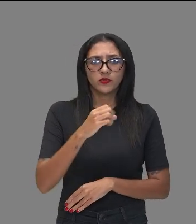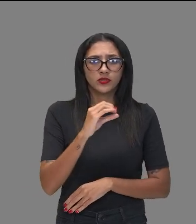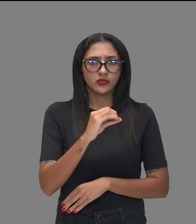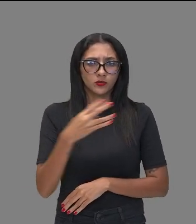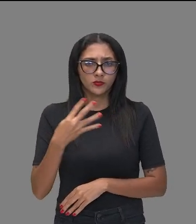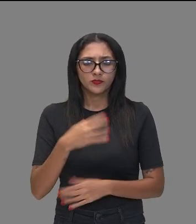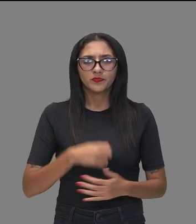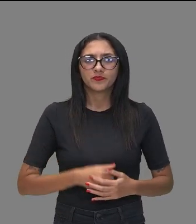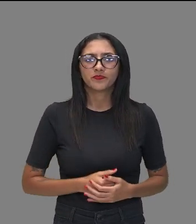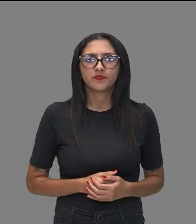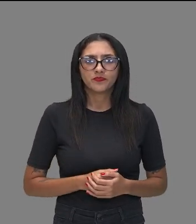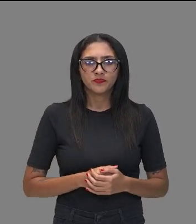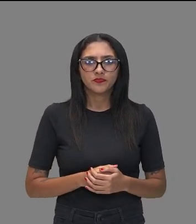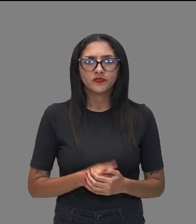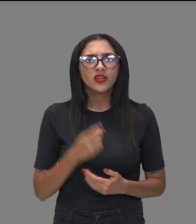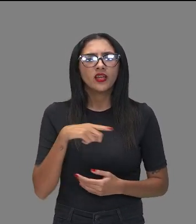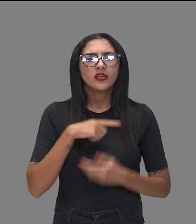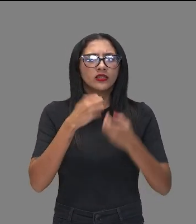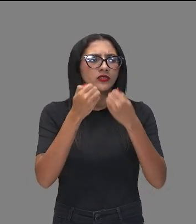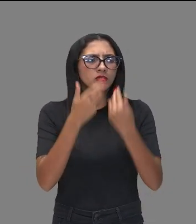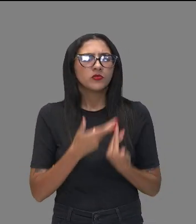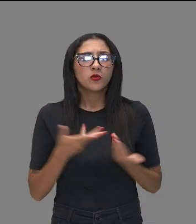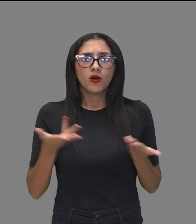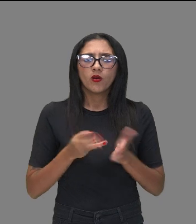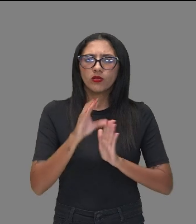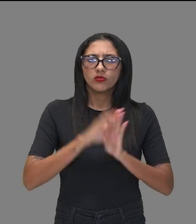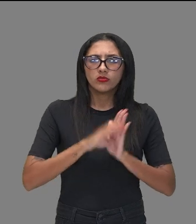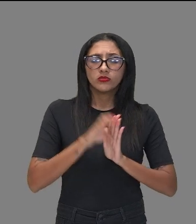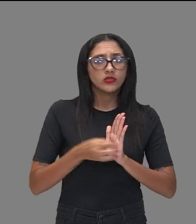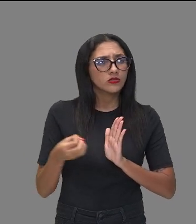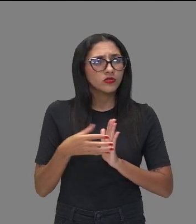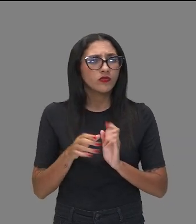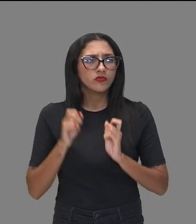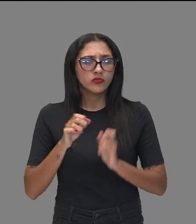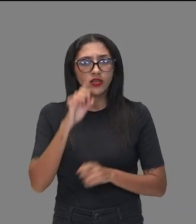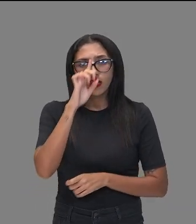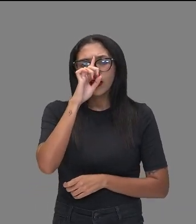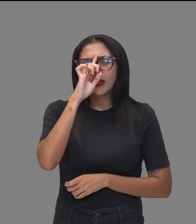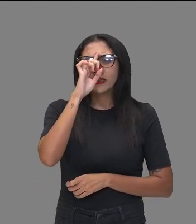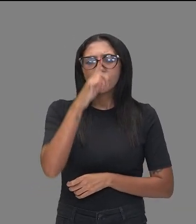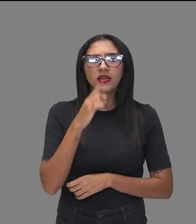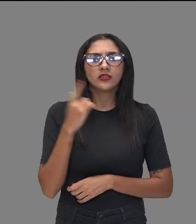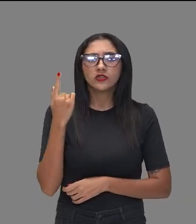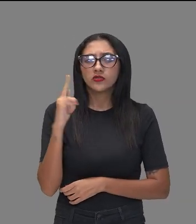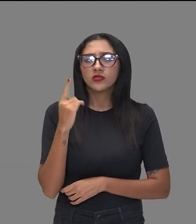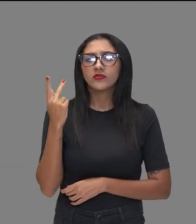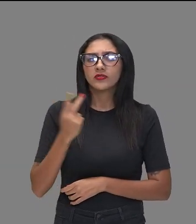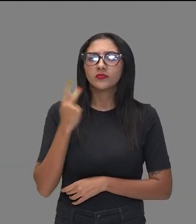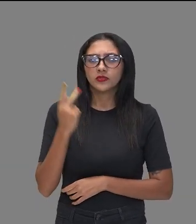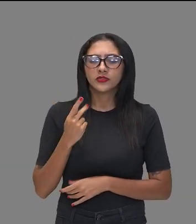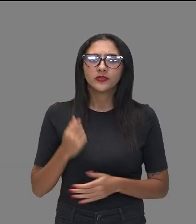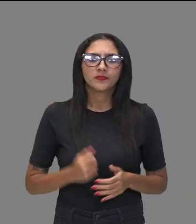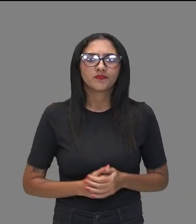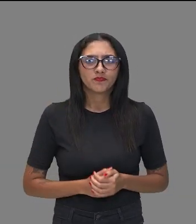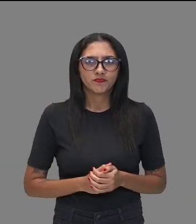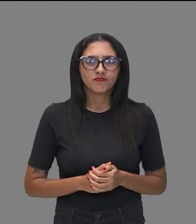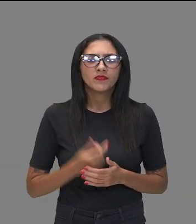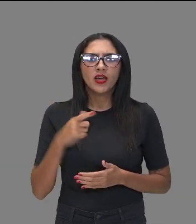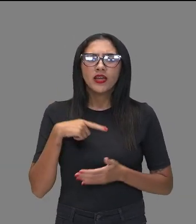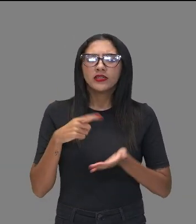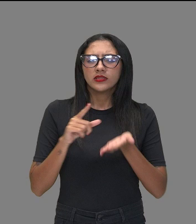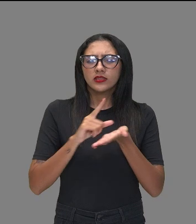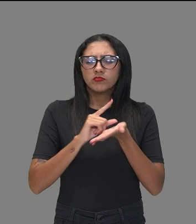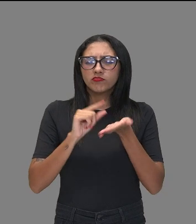1904. Kellen explicou esse novo conceito baseado na ideia de geografia política, no artigo As Grandes